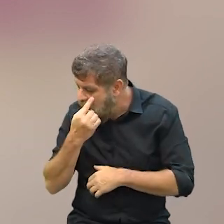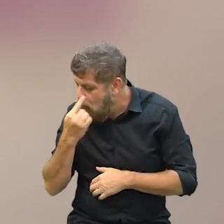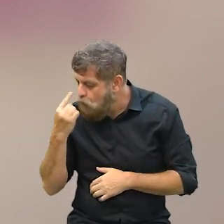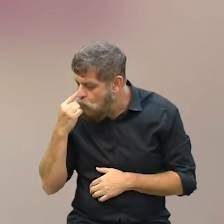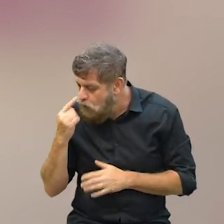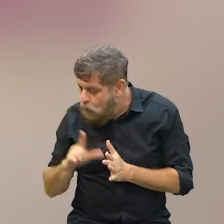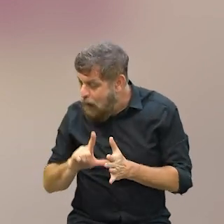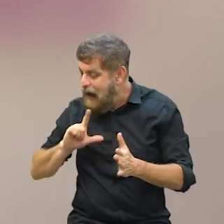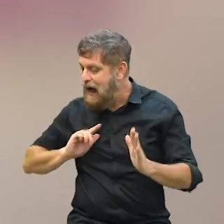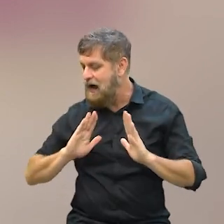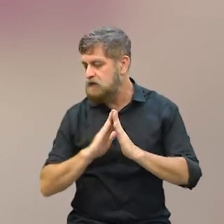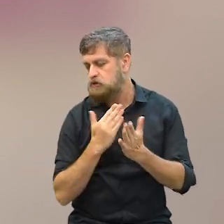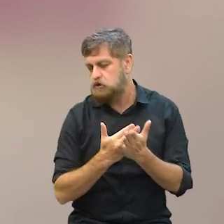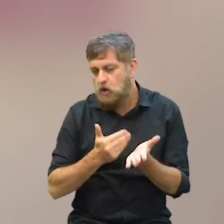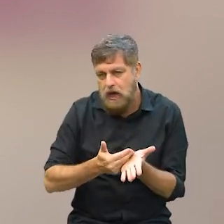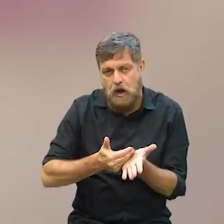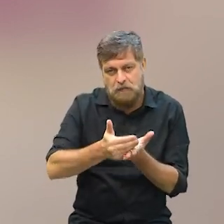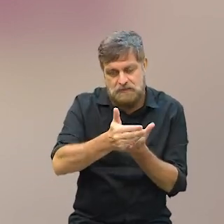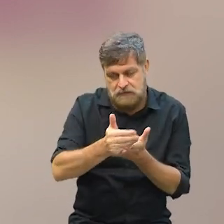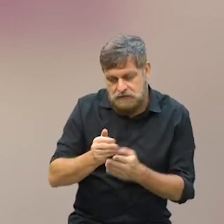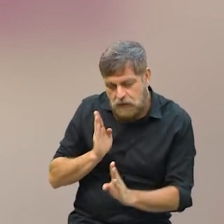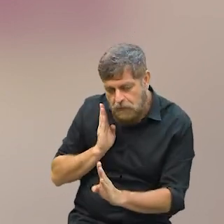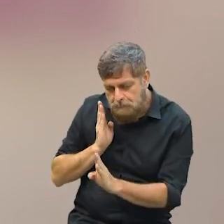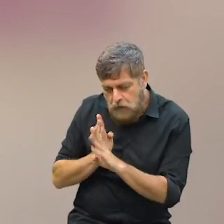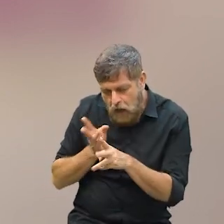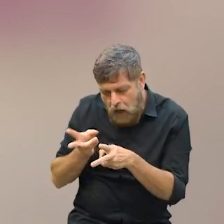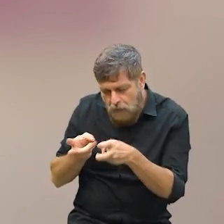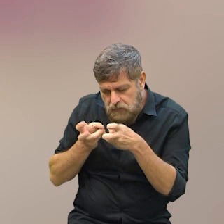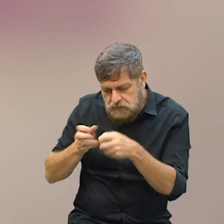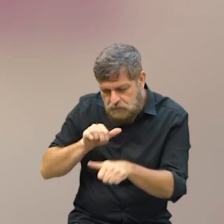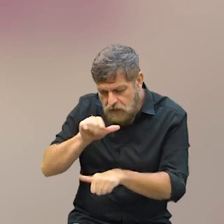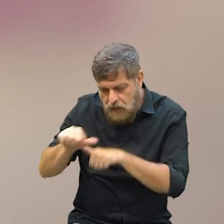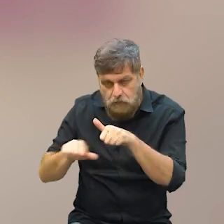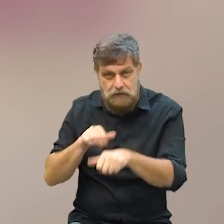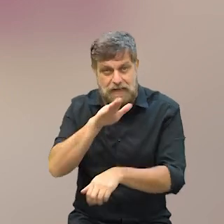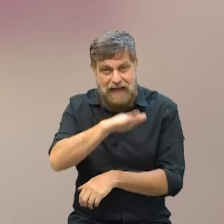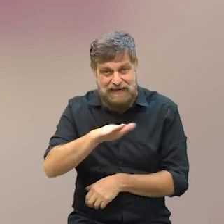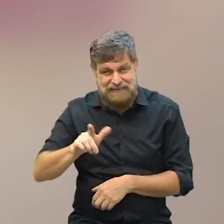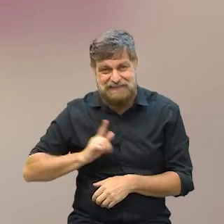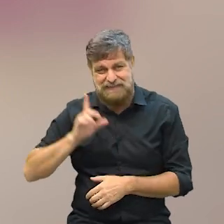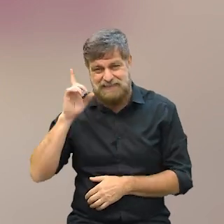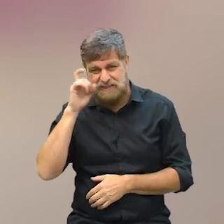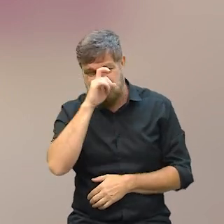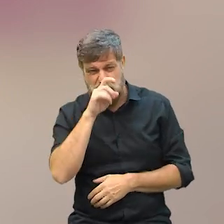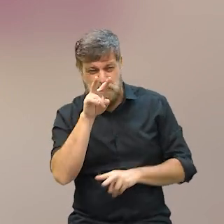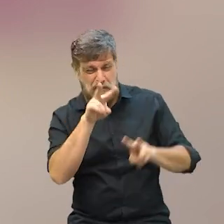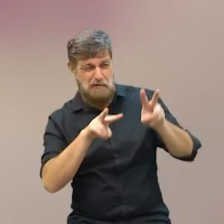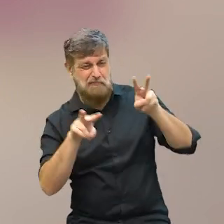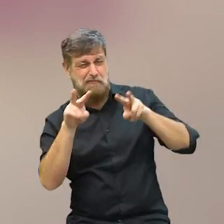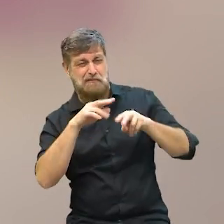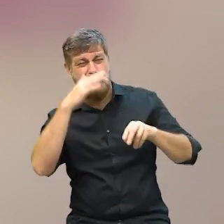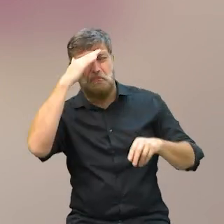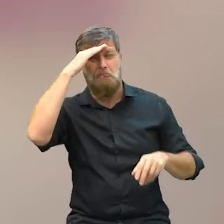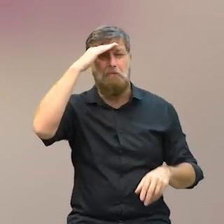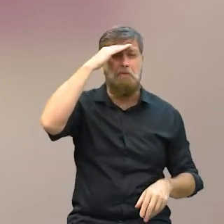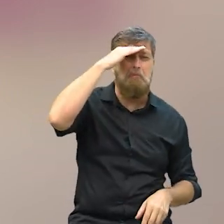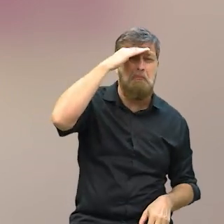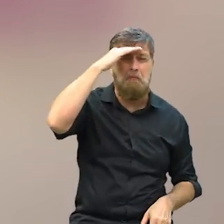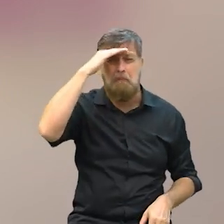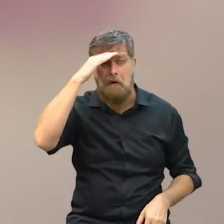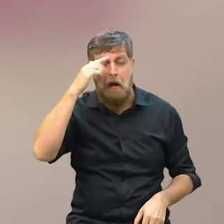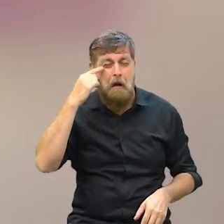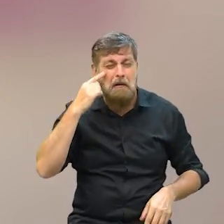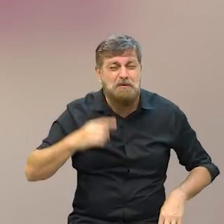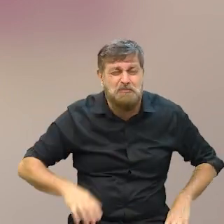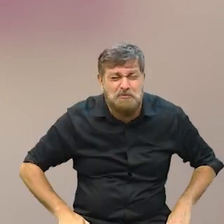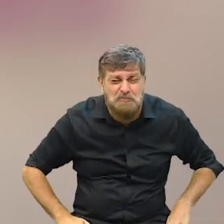de entrar na escola, e se perceber qualquer alteração, a criança com dificuldade de enxergar, ou a criança